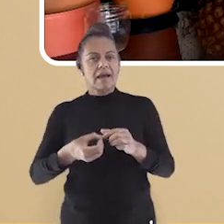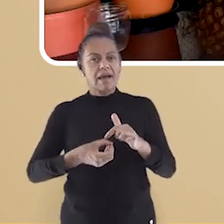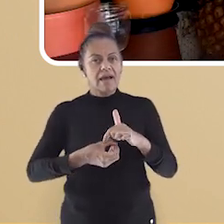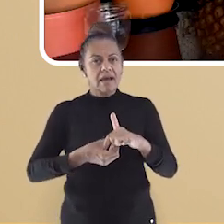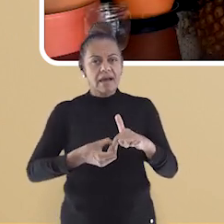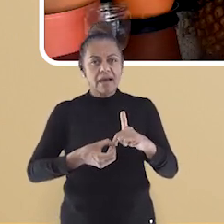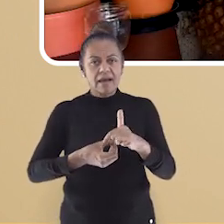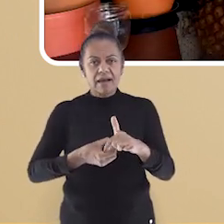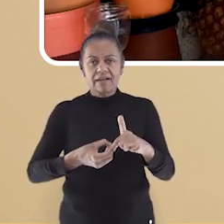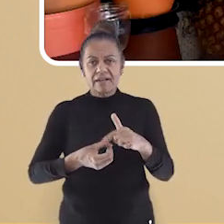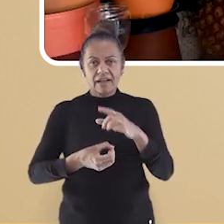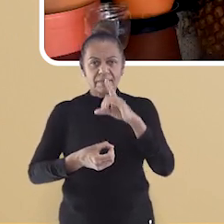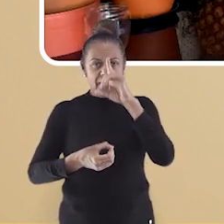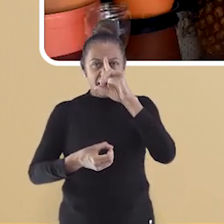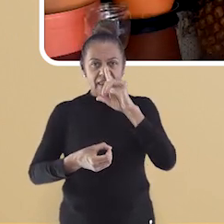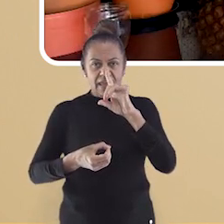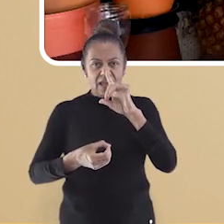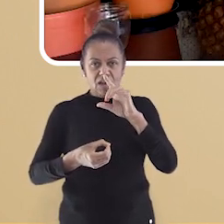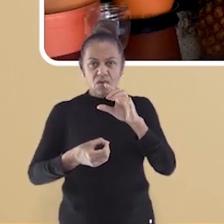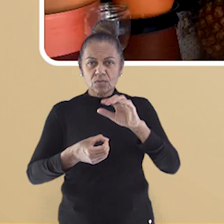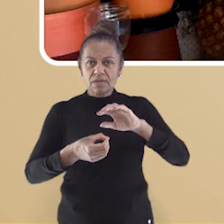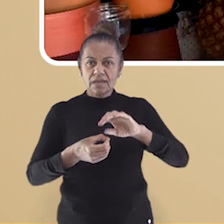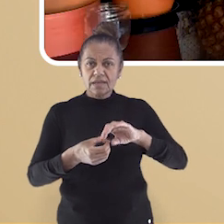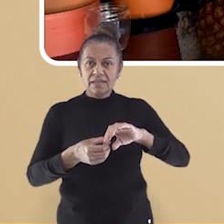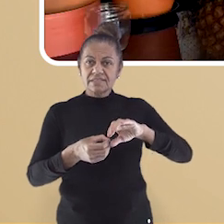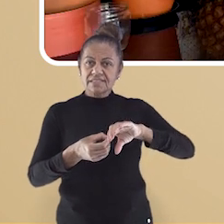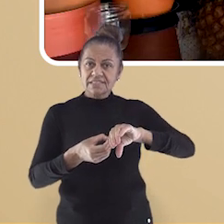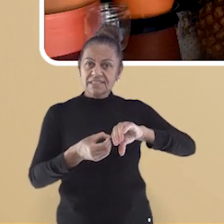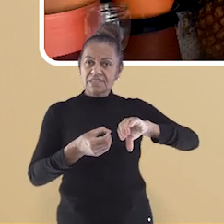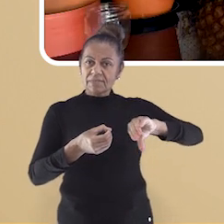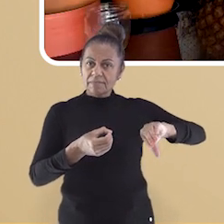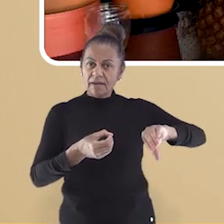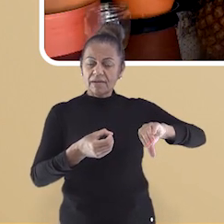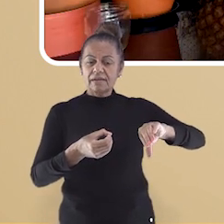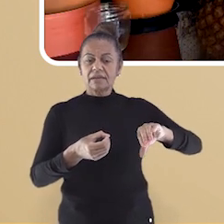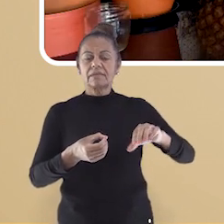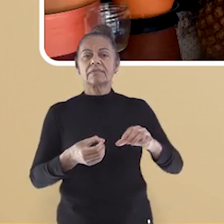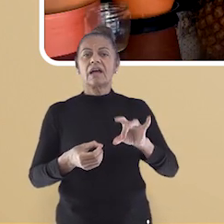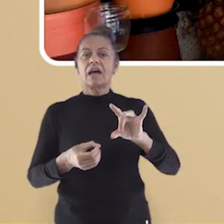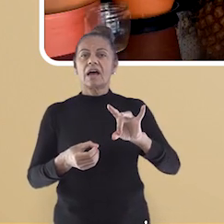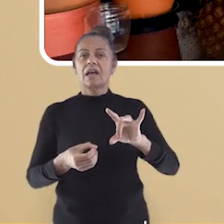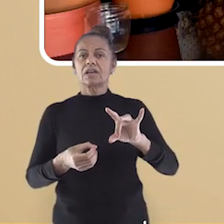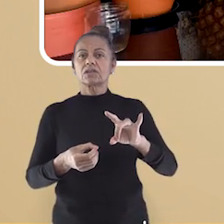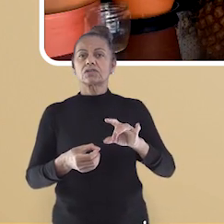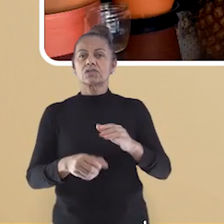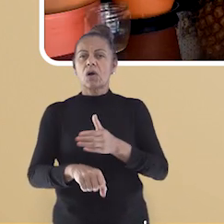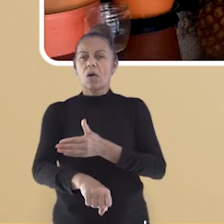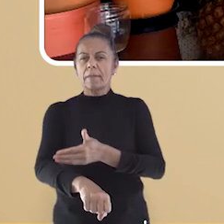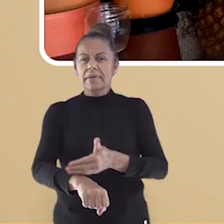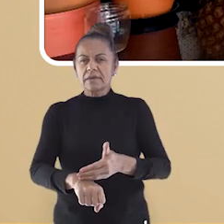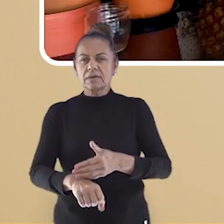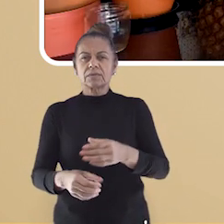tirar apenas a clara, despejar aqui, apenas a clara.